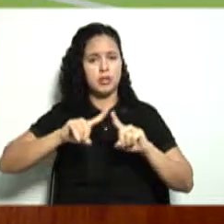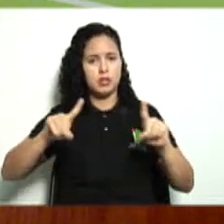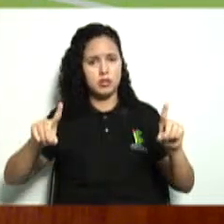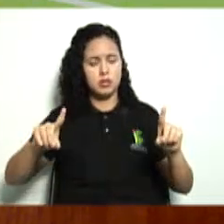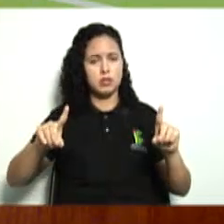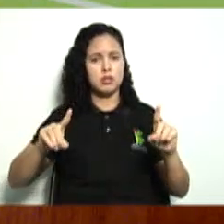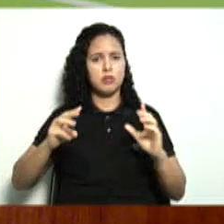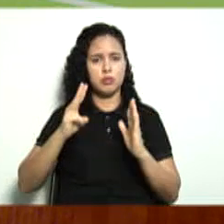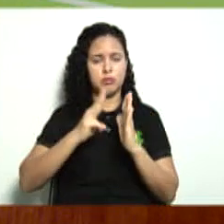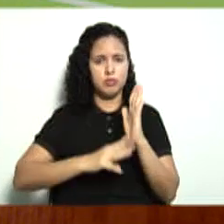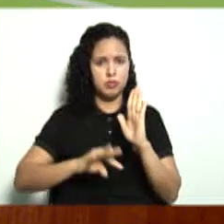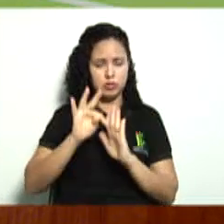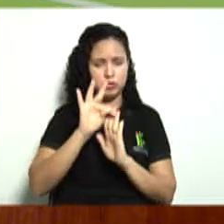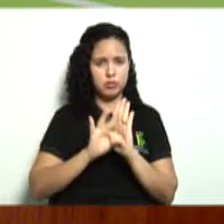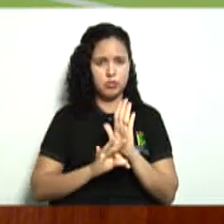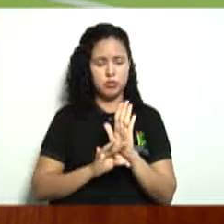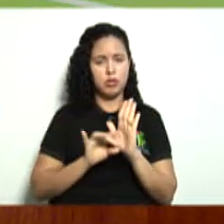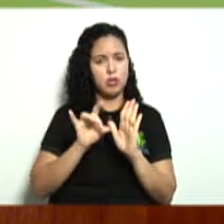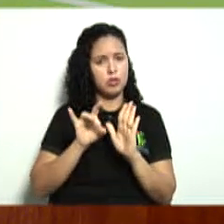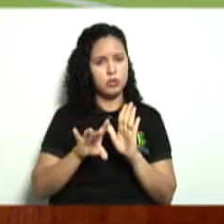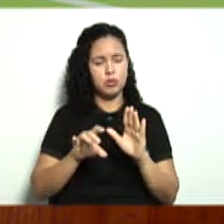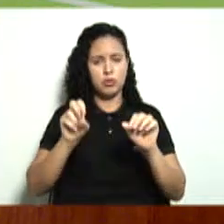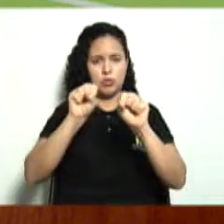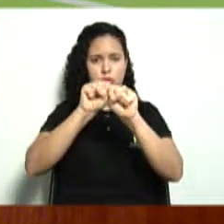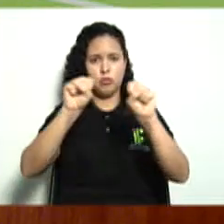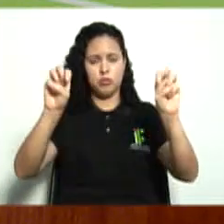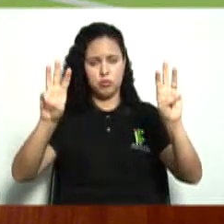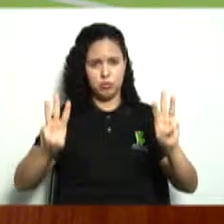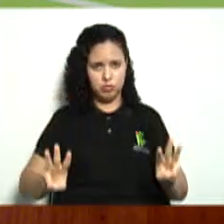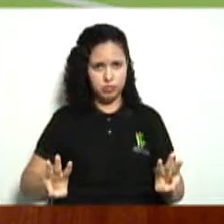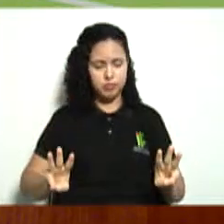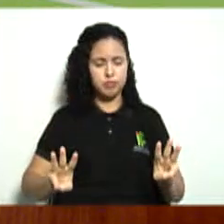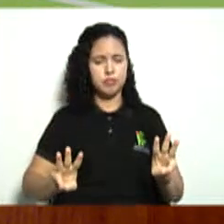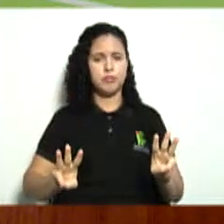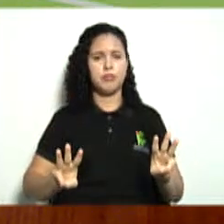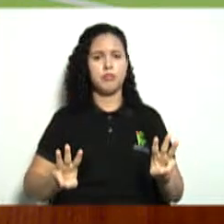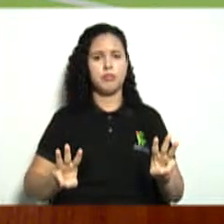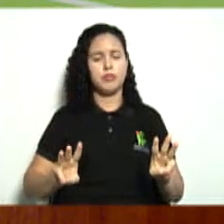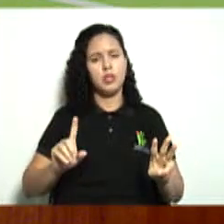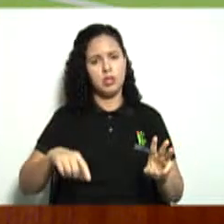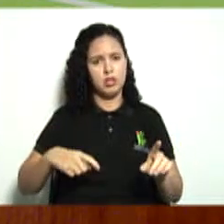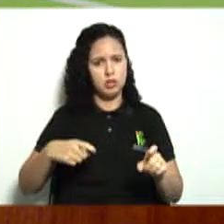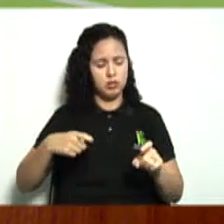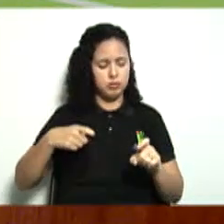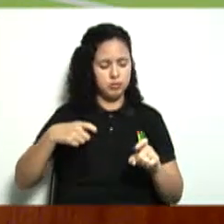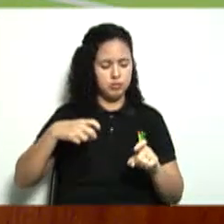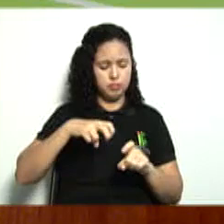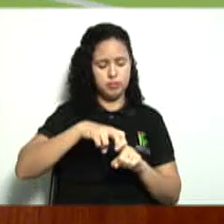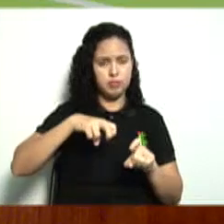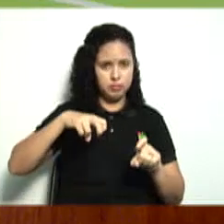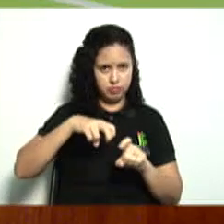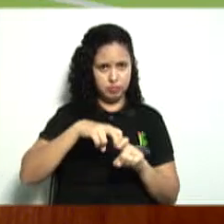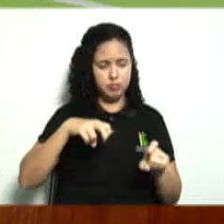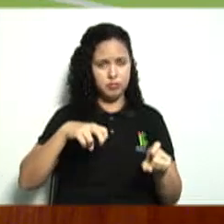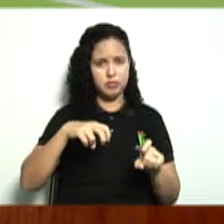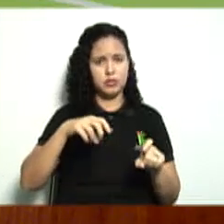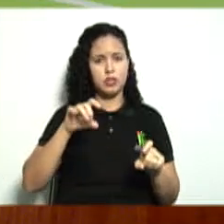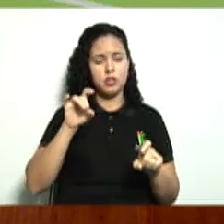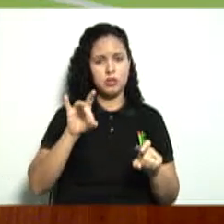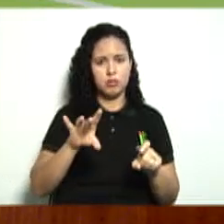Word, gente, nada mais é do que um software aplicativo, tá bom? E ele a função dele é o quê? É